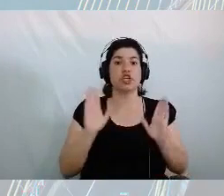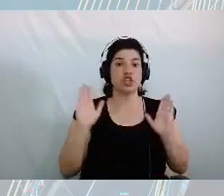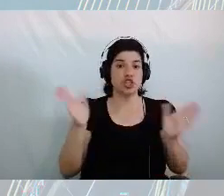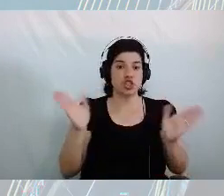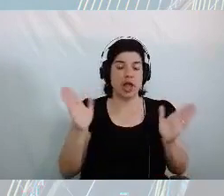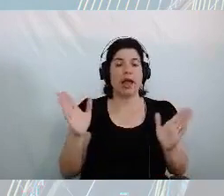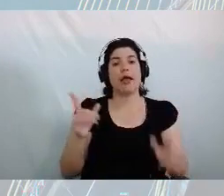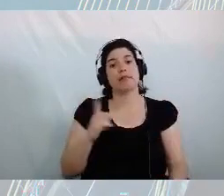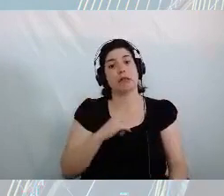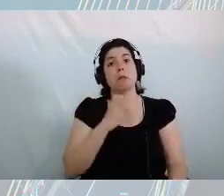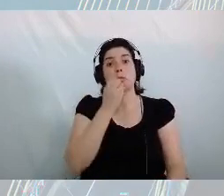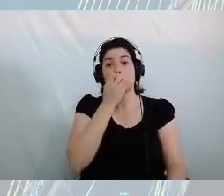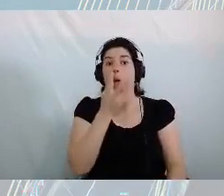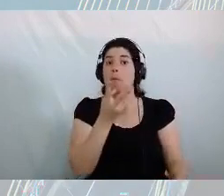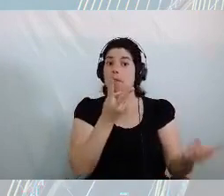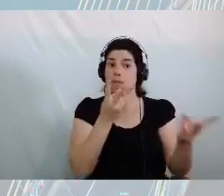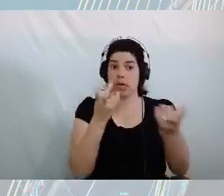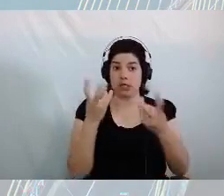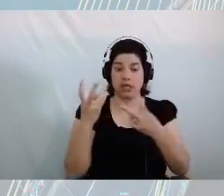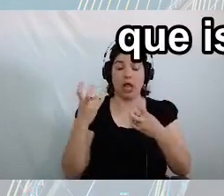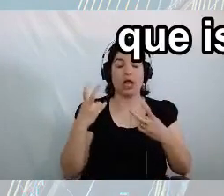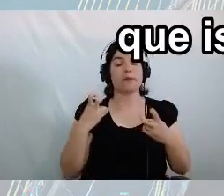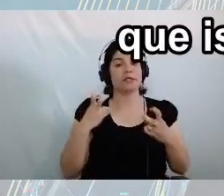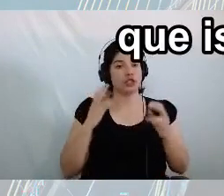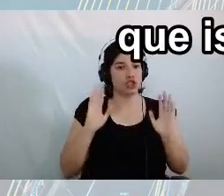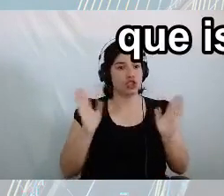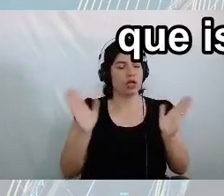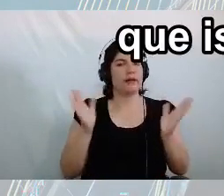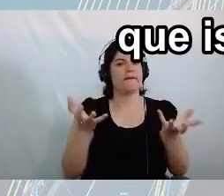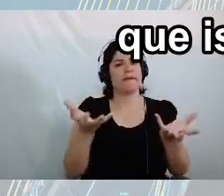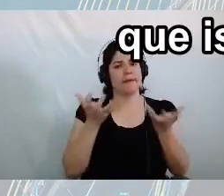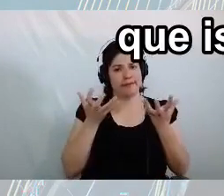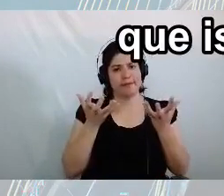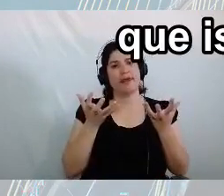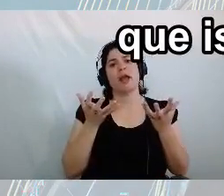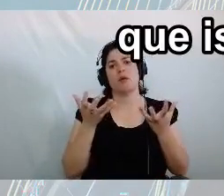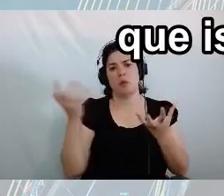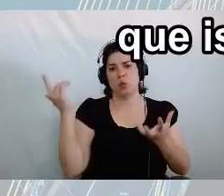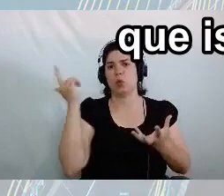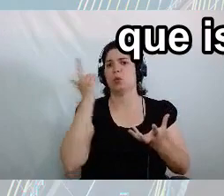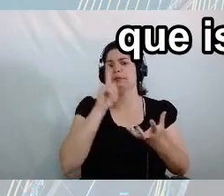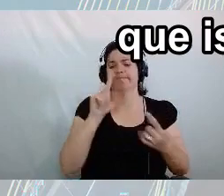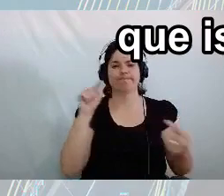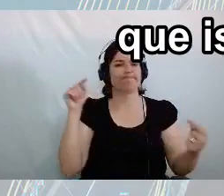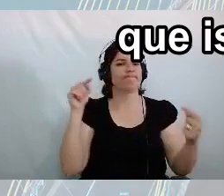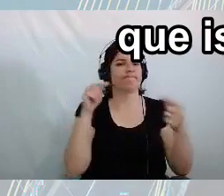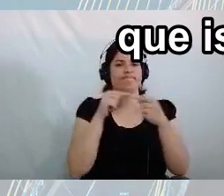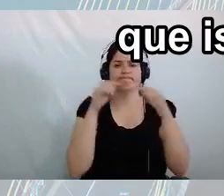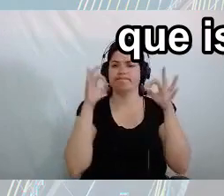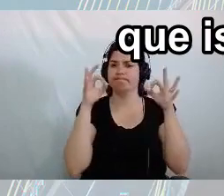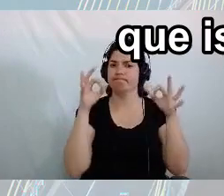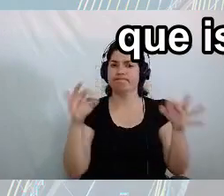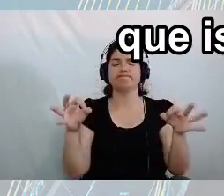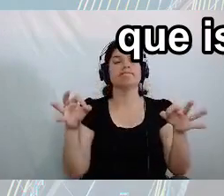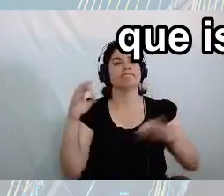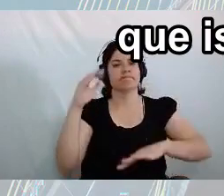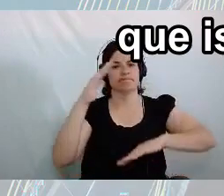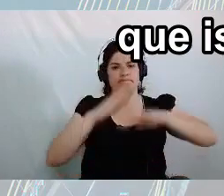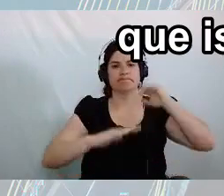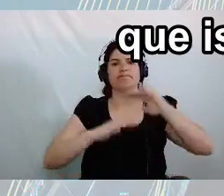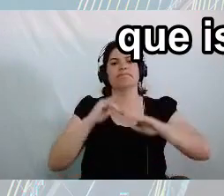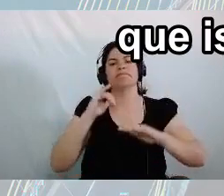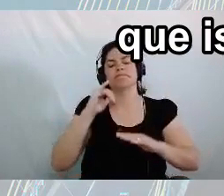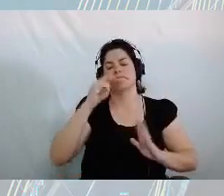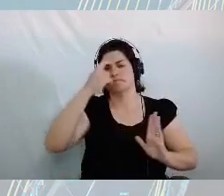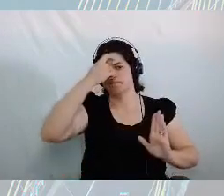boas percepções disso e almejando que isso vai escalar bastante a nossa operação de AI